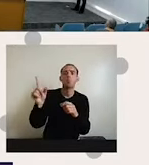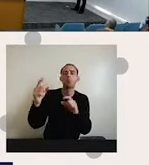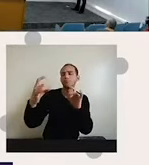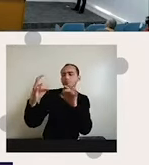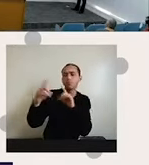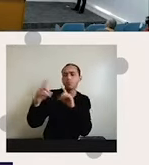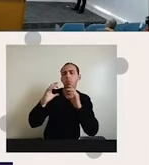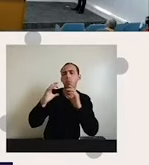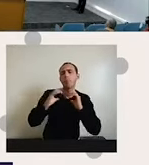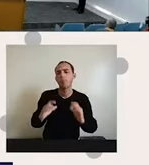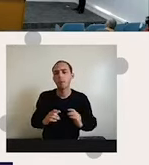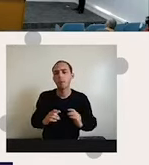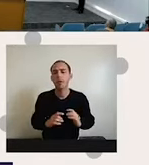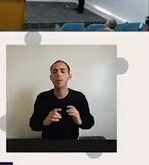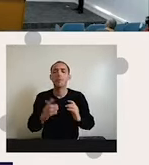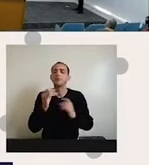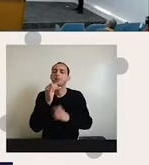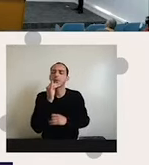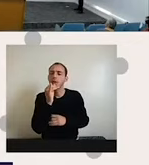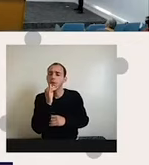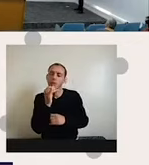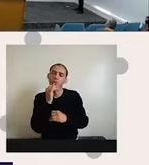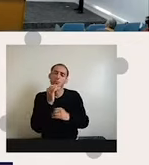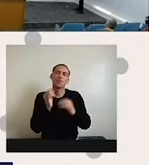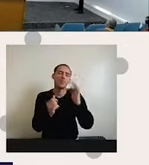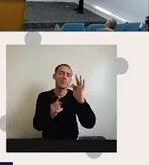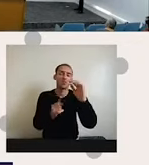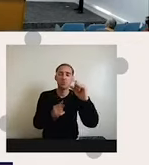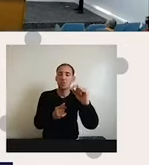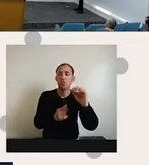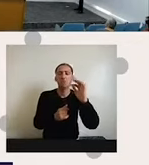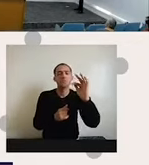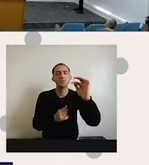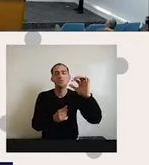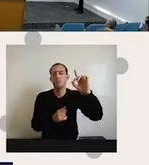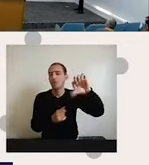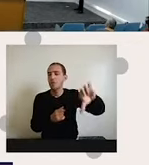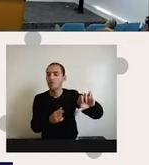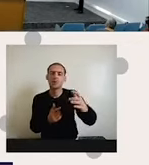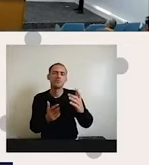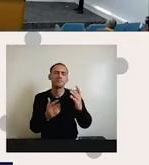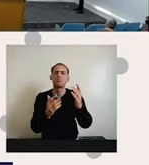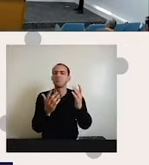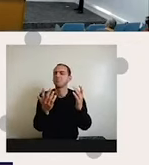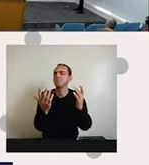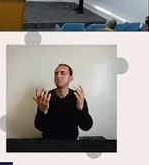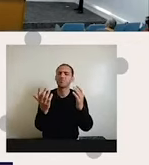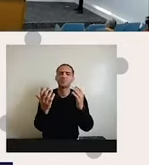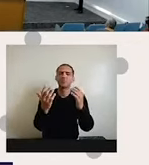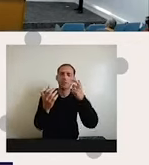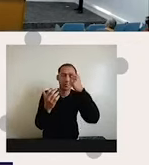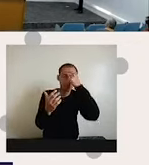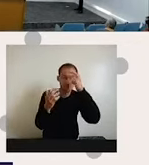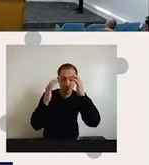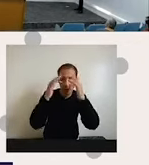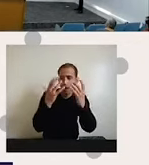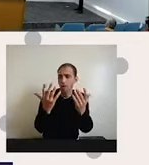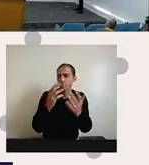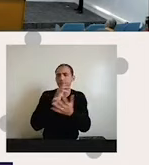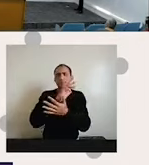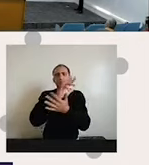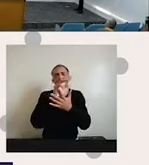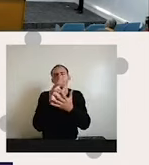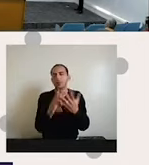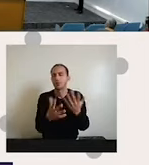a F19, que são os transtornos mentais e comportamentais devido aos usos de substâncias psicoativas, todos esses